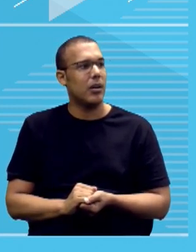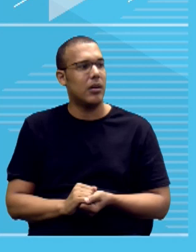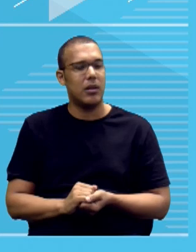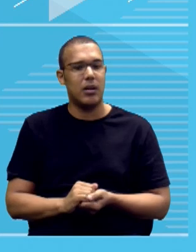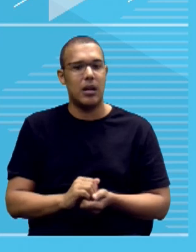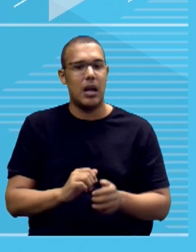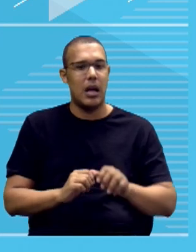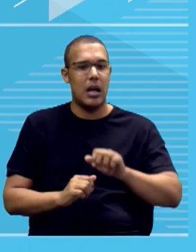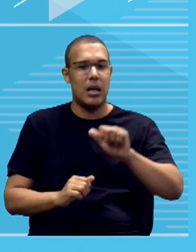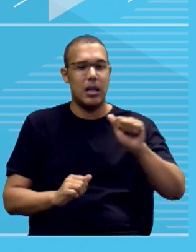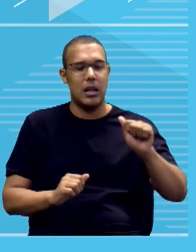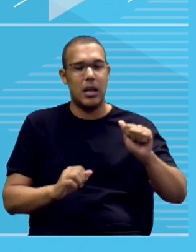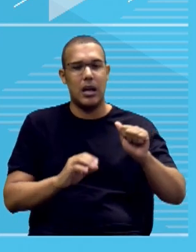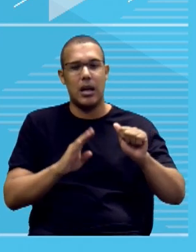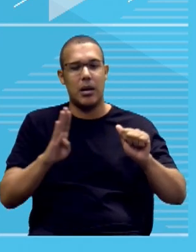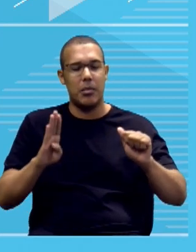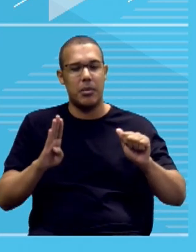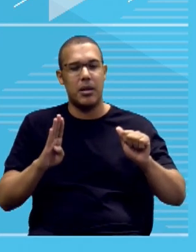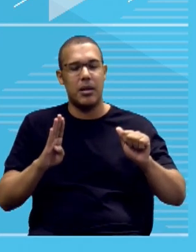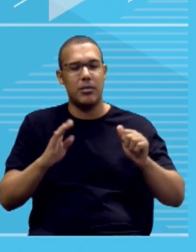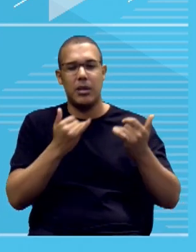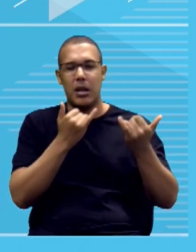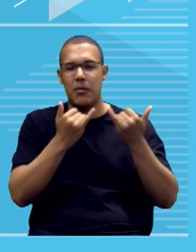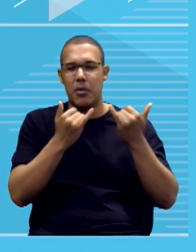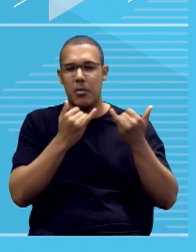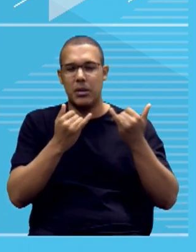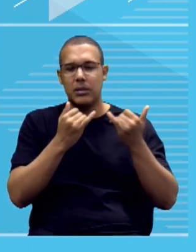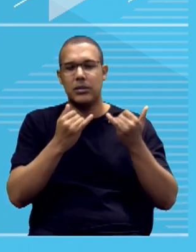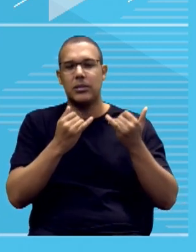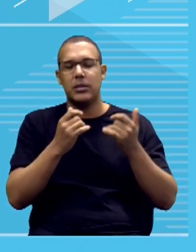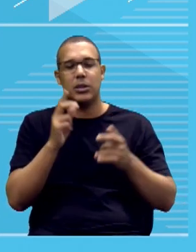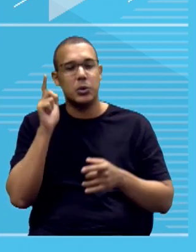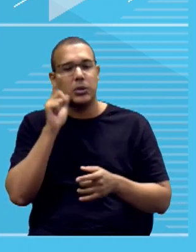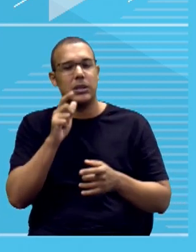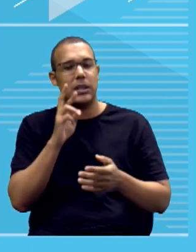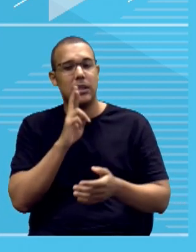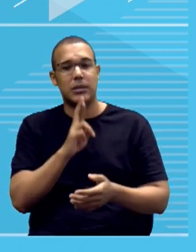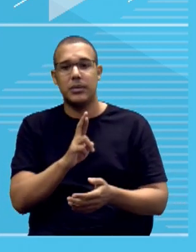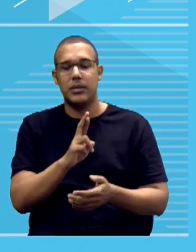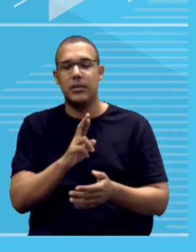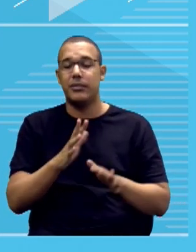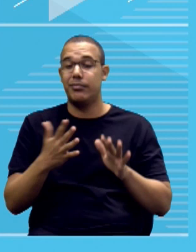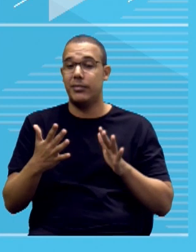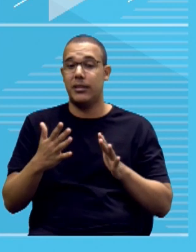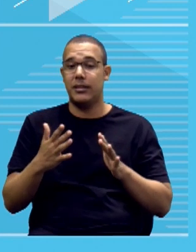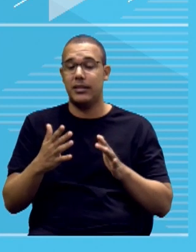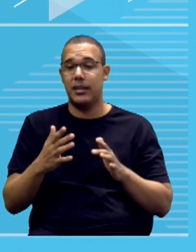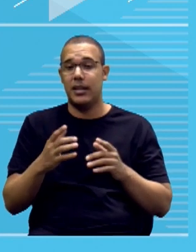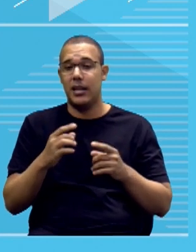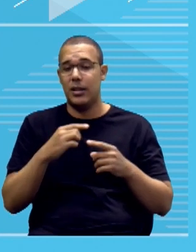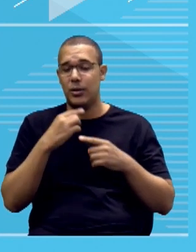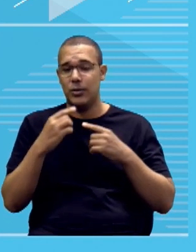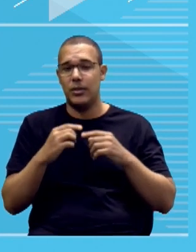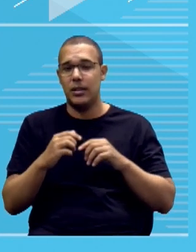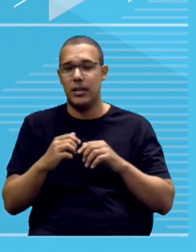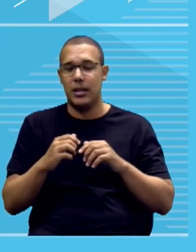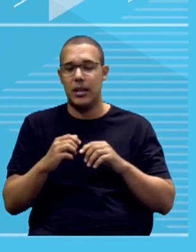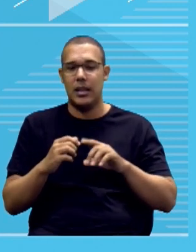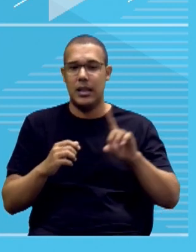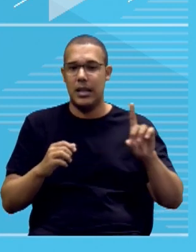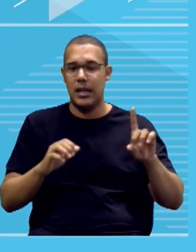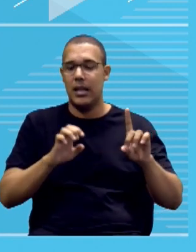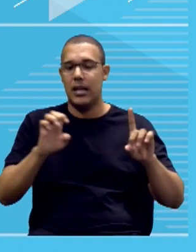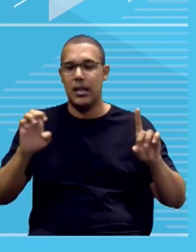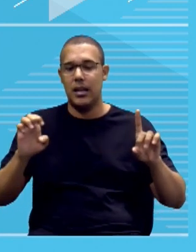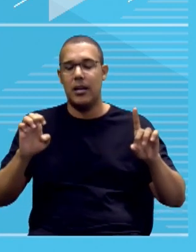letra B não dão informações suficientes para que a gente possa responder. Então, a gente fica entre letra D e letra E dentro